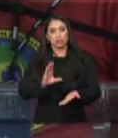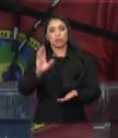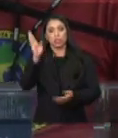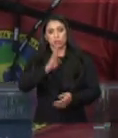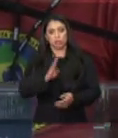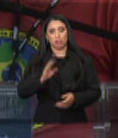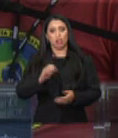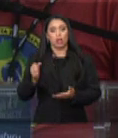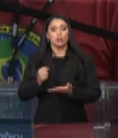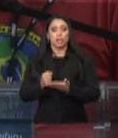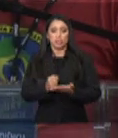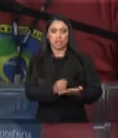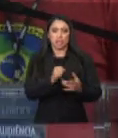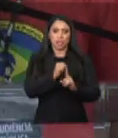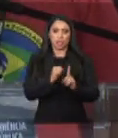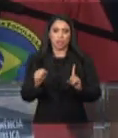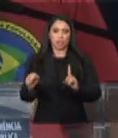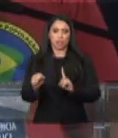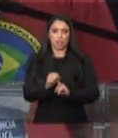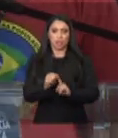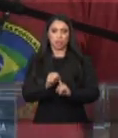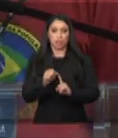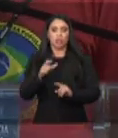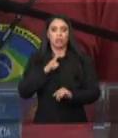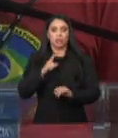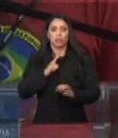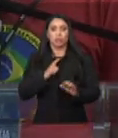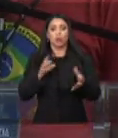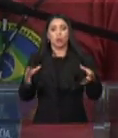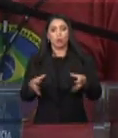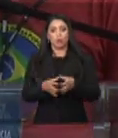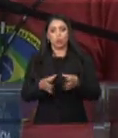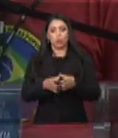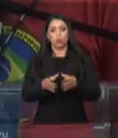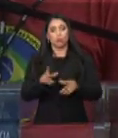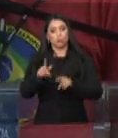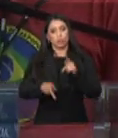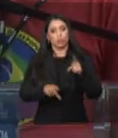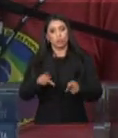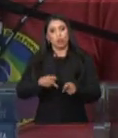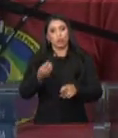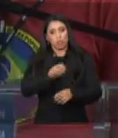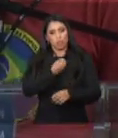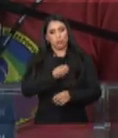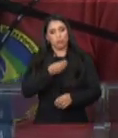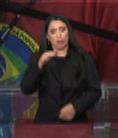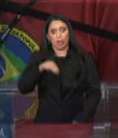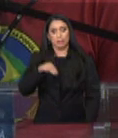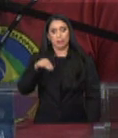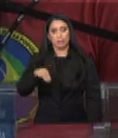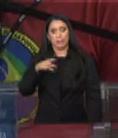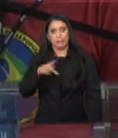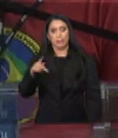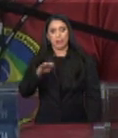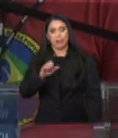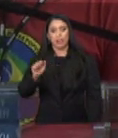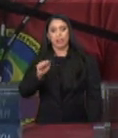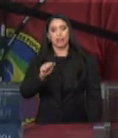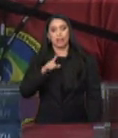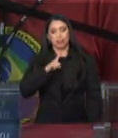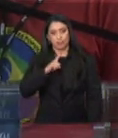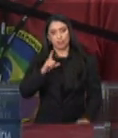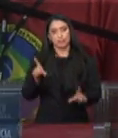social excelência graças ao movimento da população em situação de rua hoje eu tô vivo graças ao mnpr E hoje é o mnl